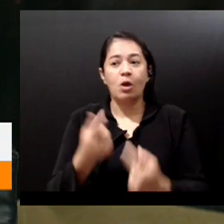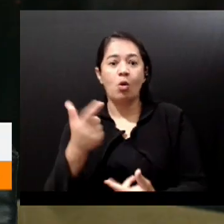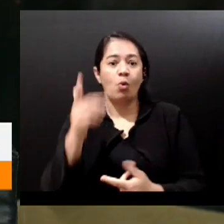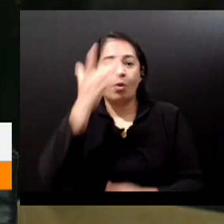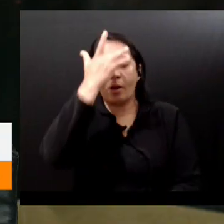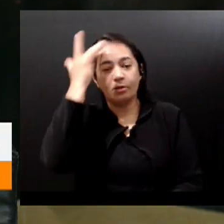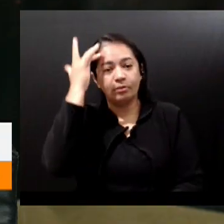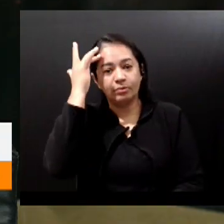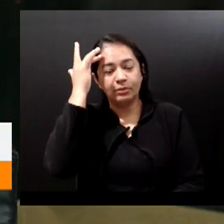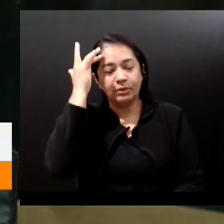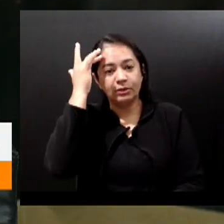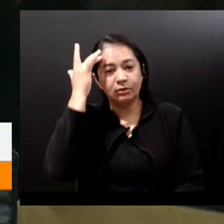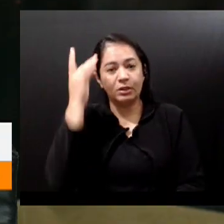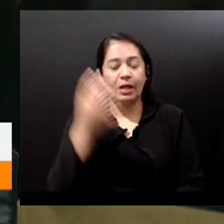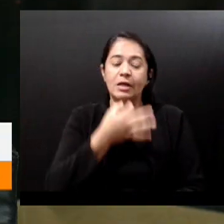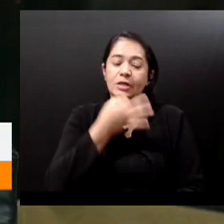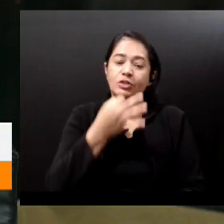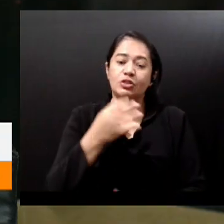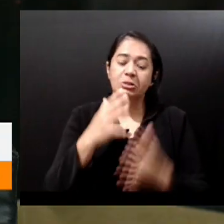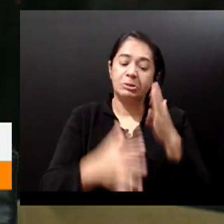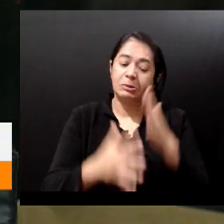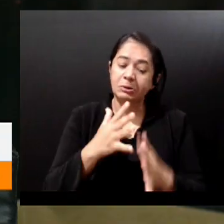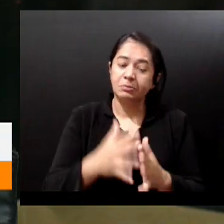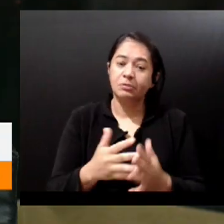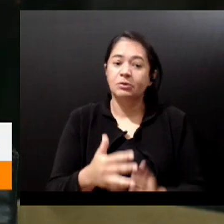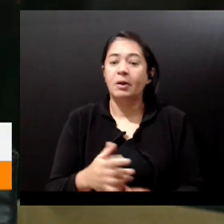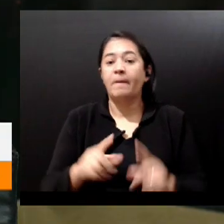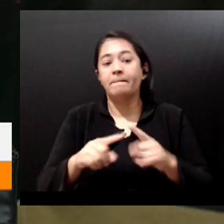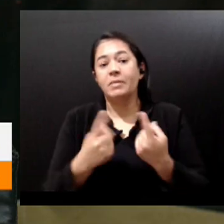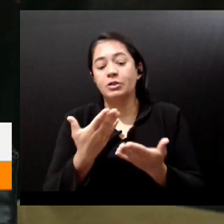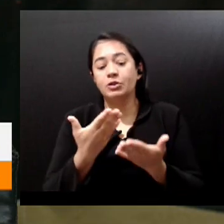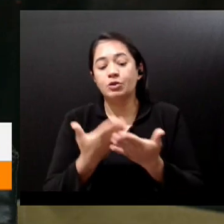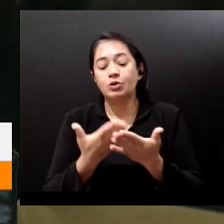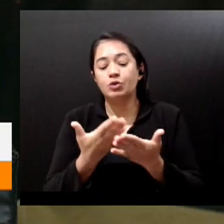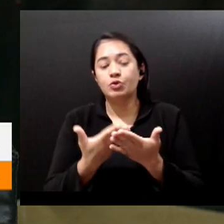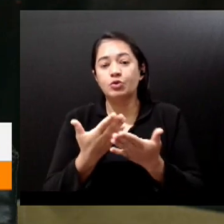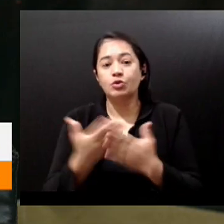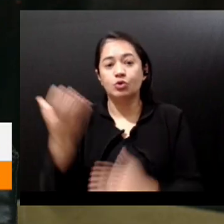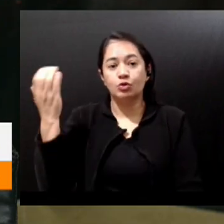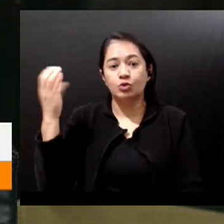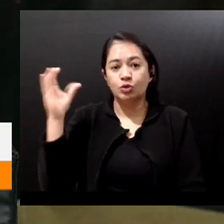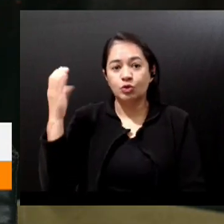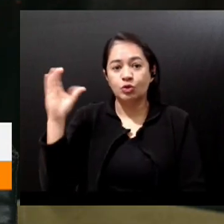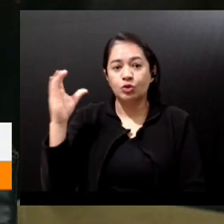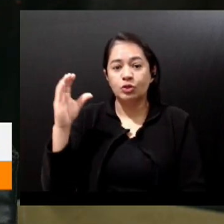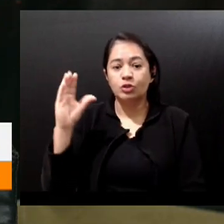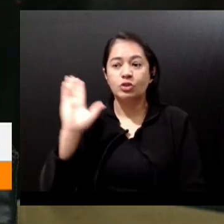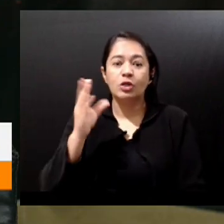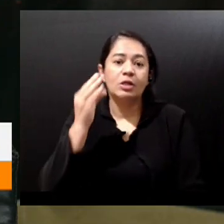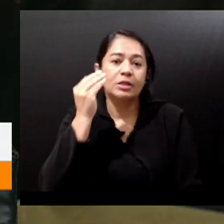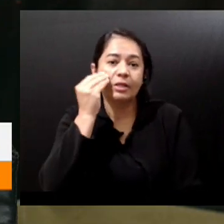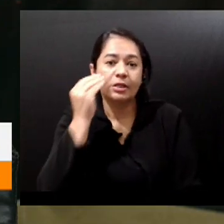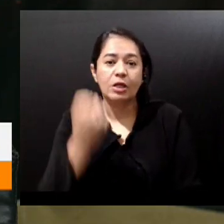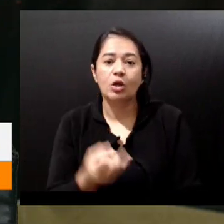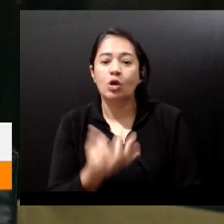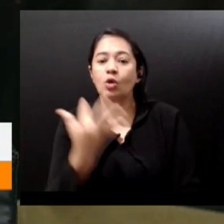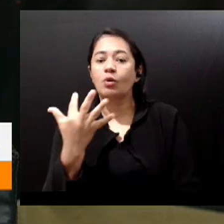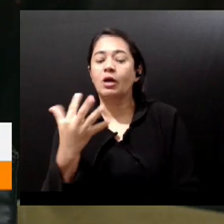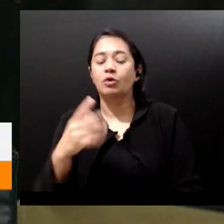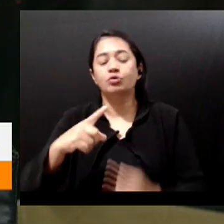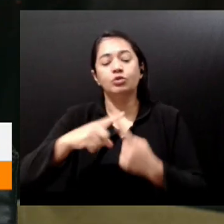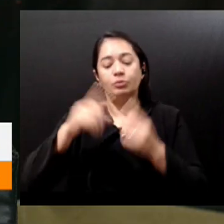entanto, estudos científicos testaram, aliás, qual grau de foco e produtividade é possível